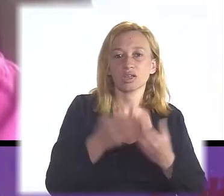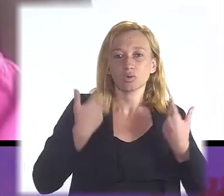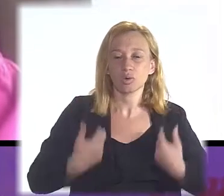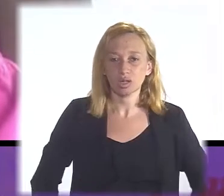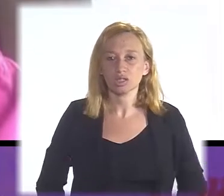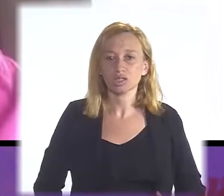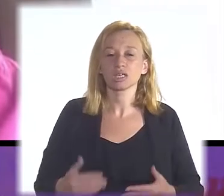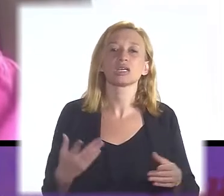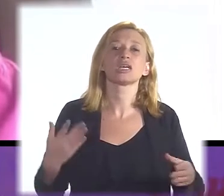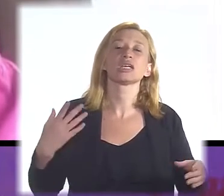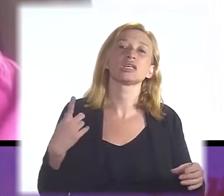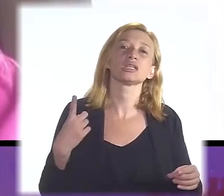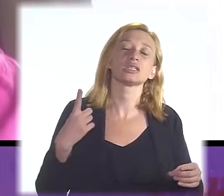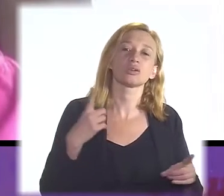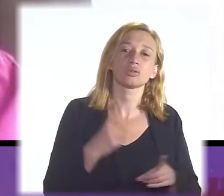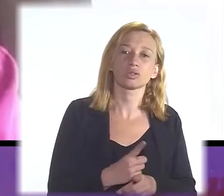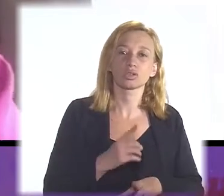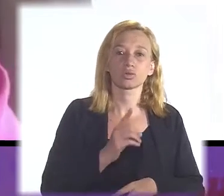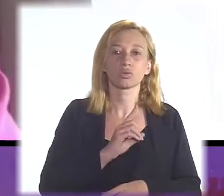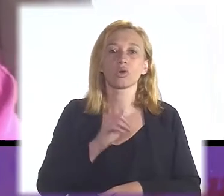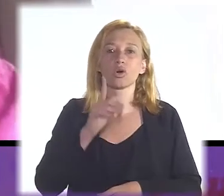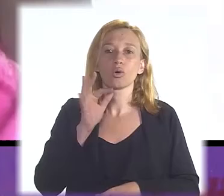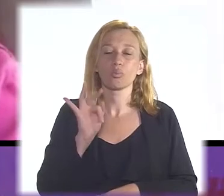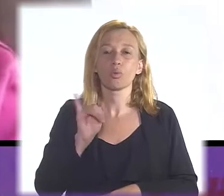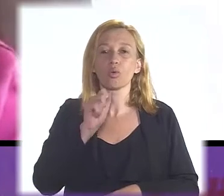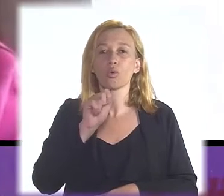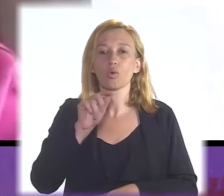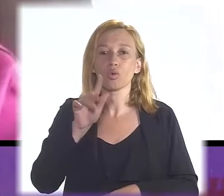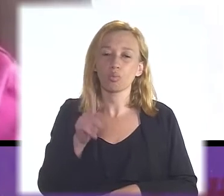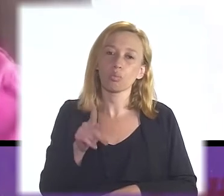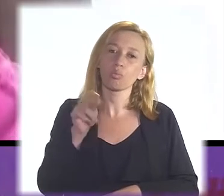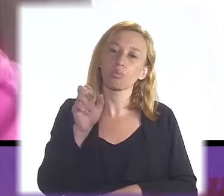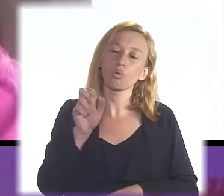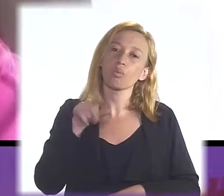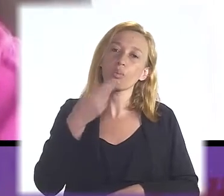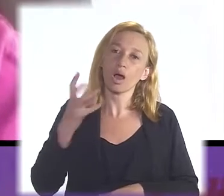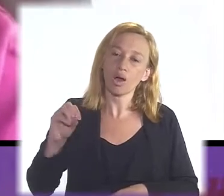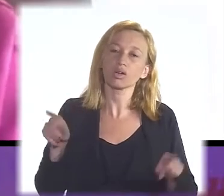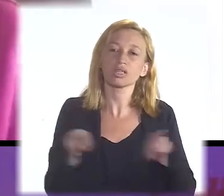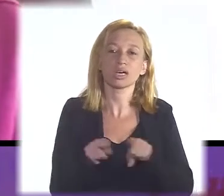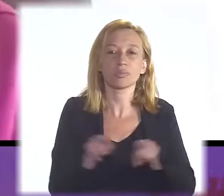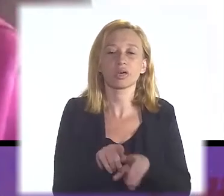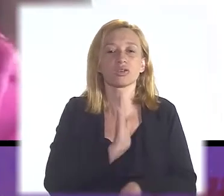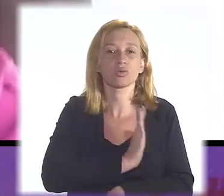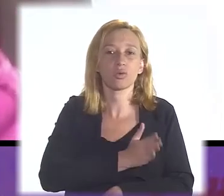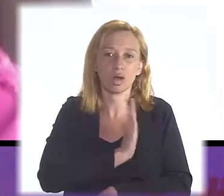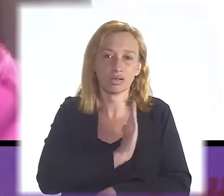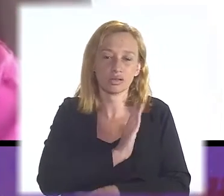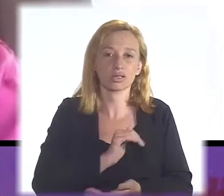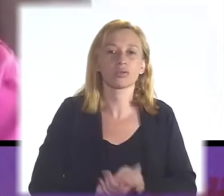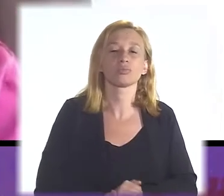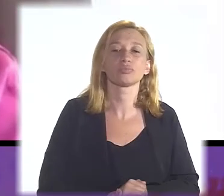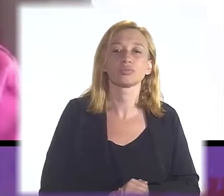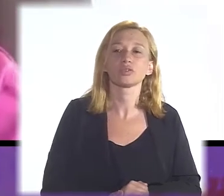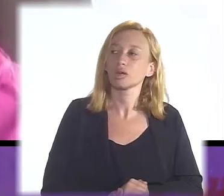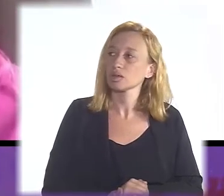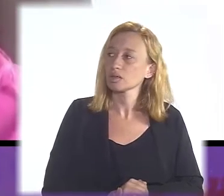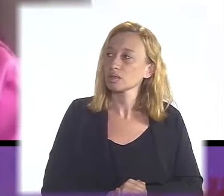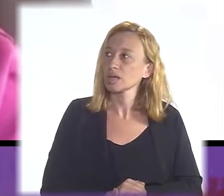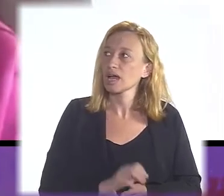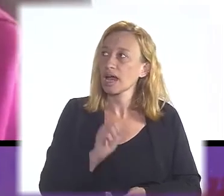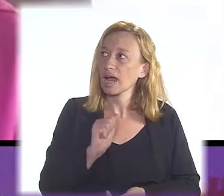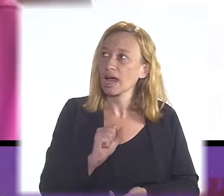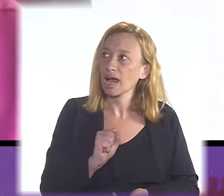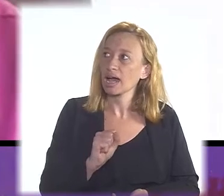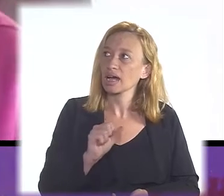se encontra abundantemente nos pulmões e no coração. É um receptor da enzima de conversão da angiotensina,